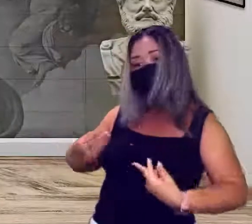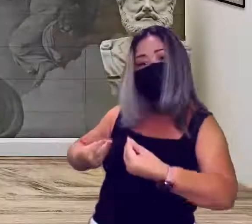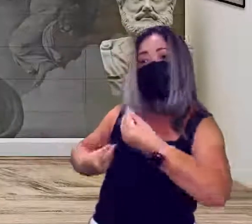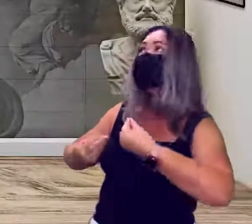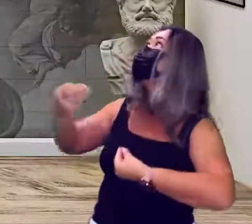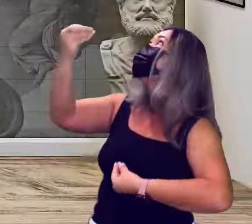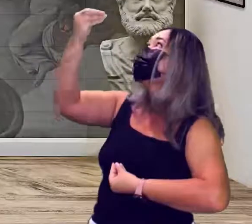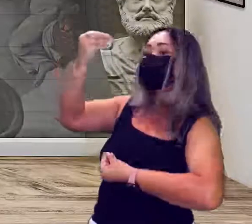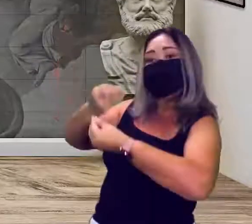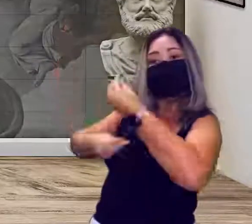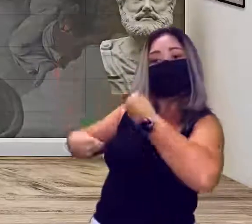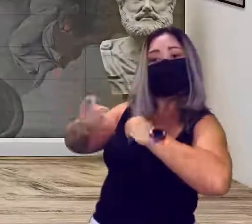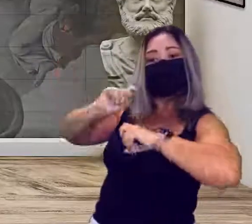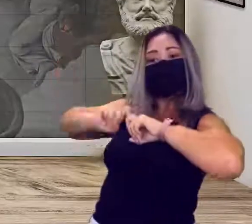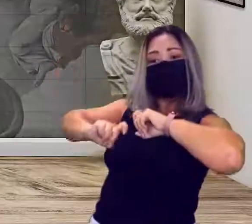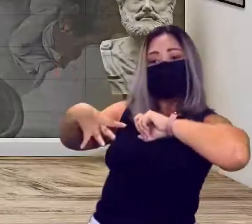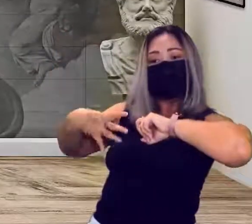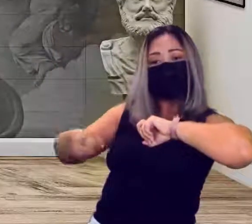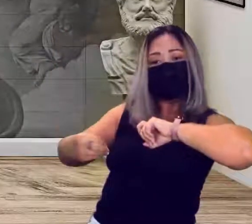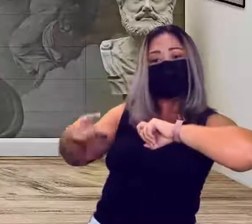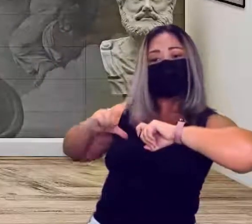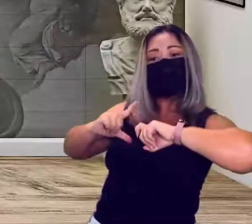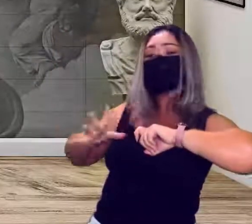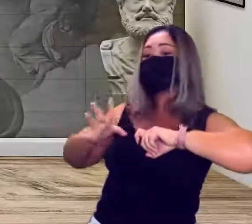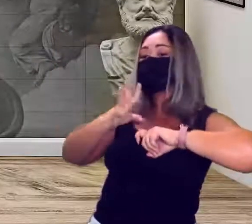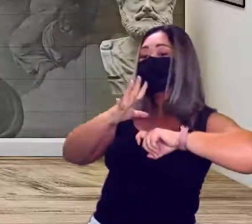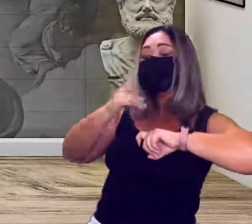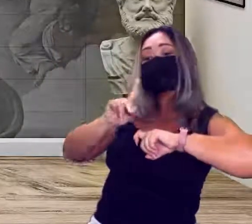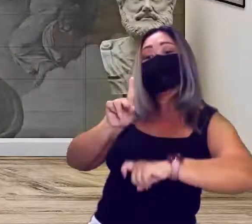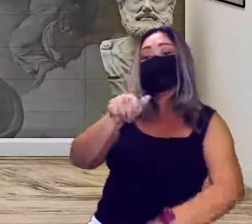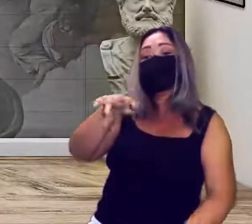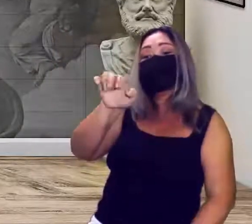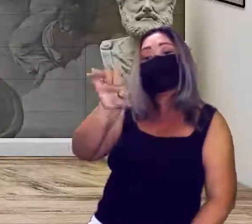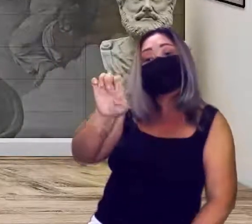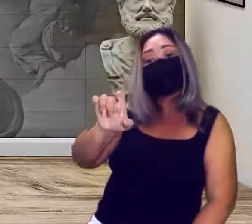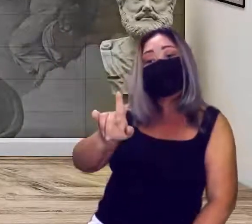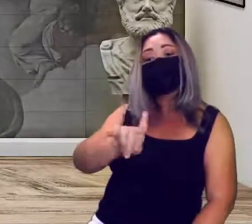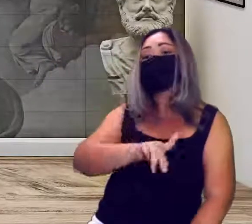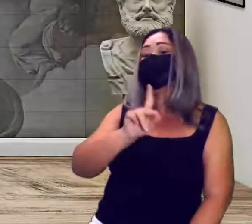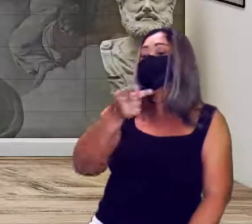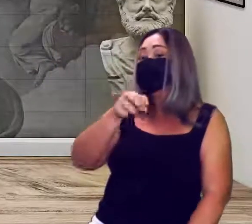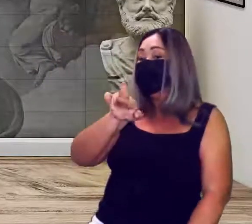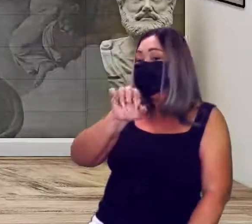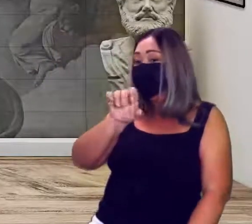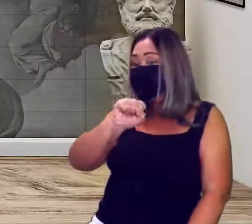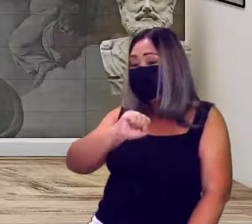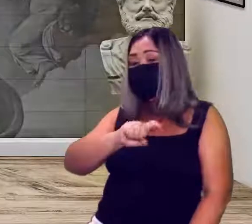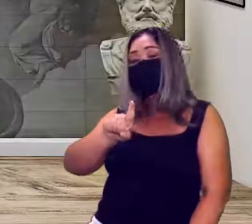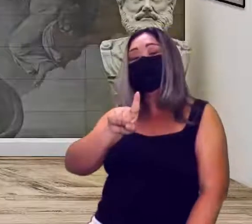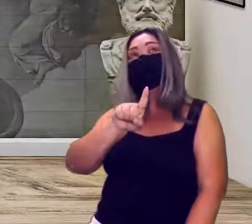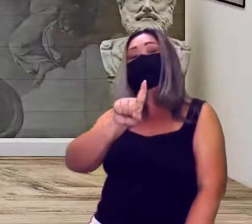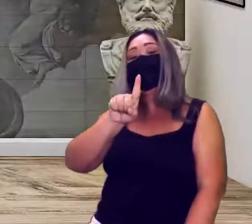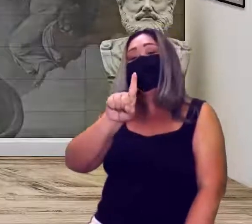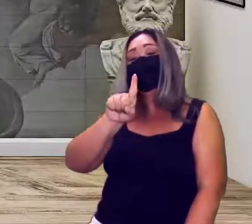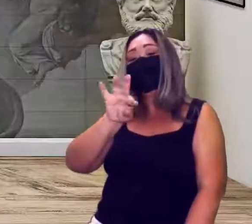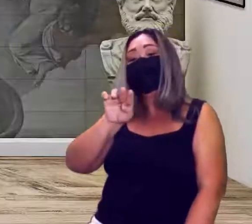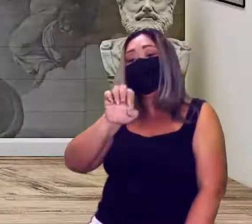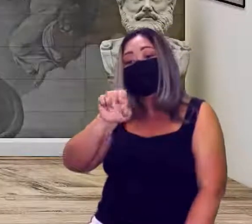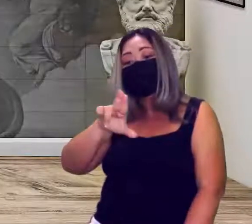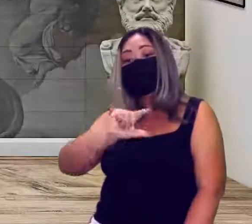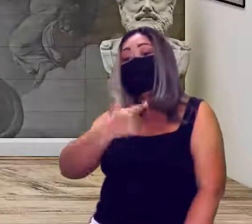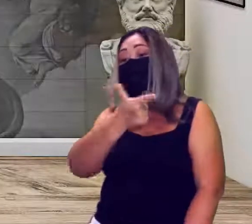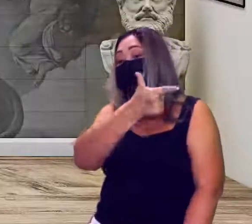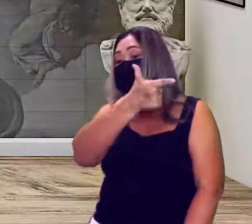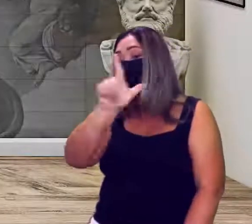Deus. Por exemplo, temos o conhecido Aquiles, Perseu, Teseu, Hércules